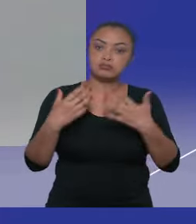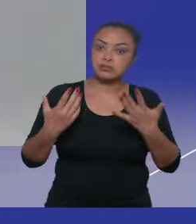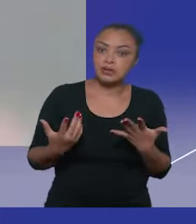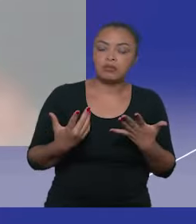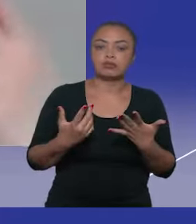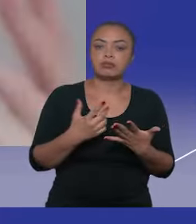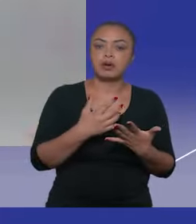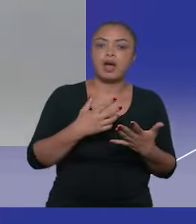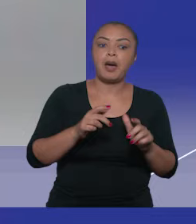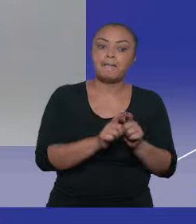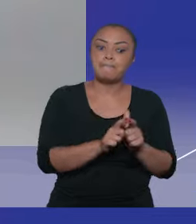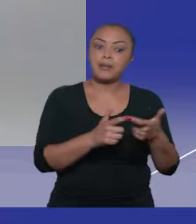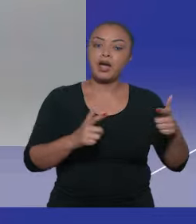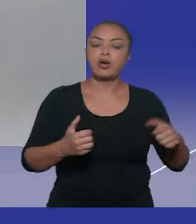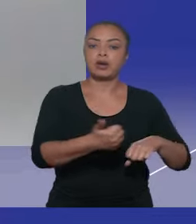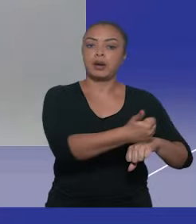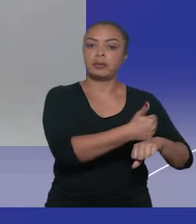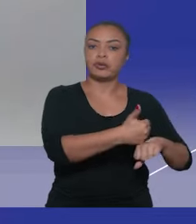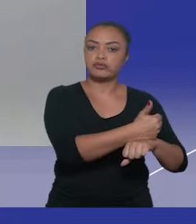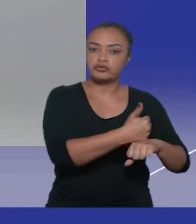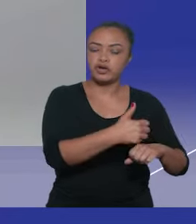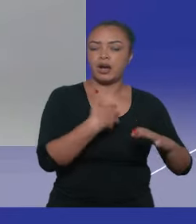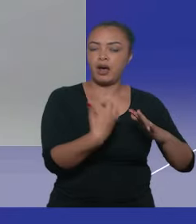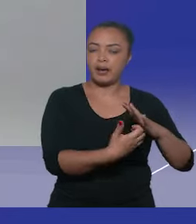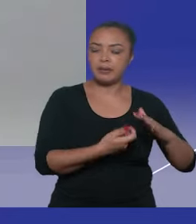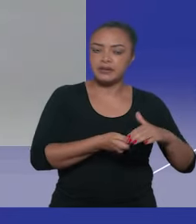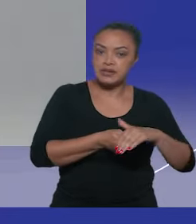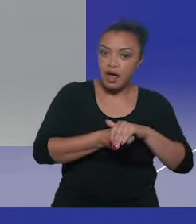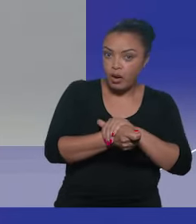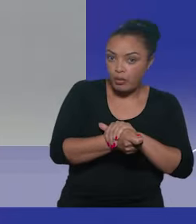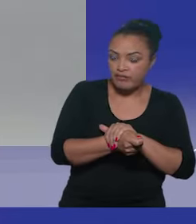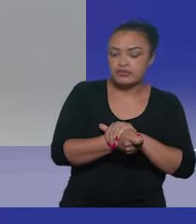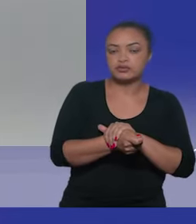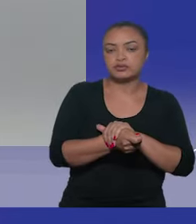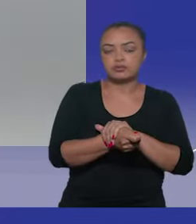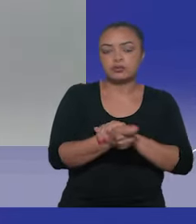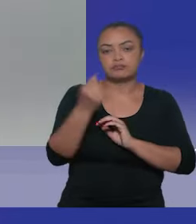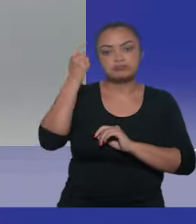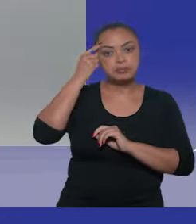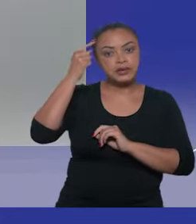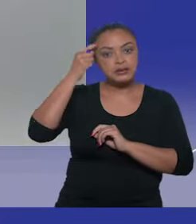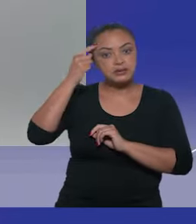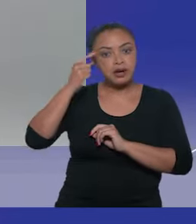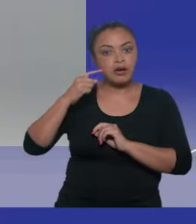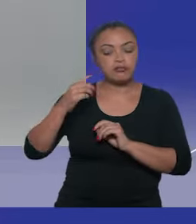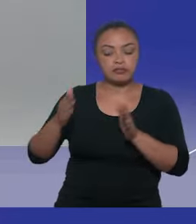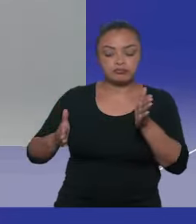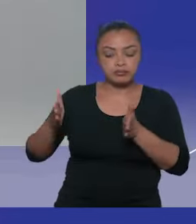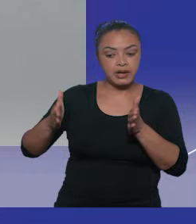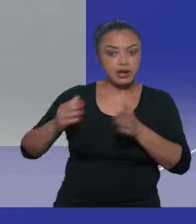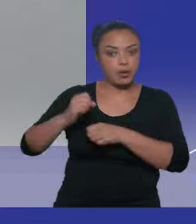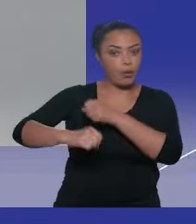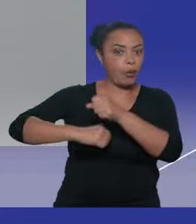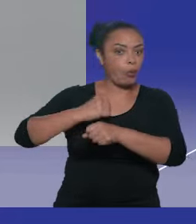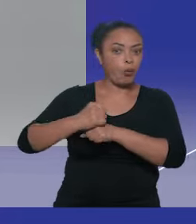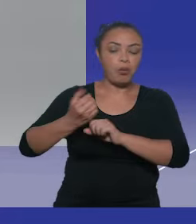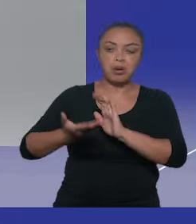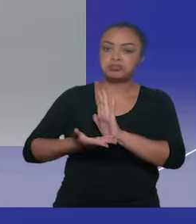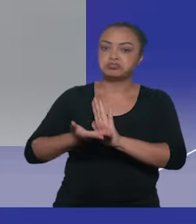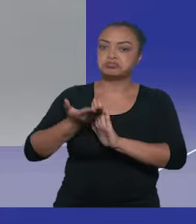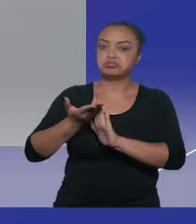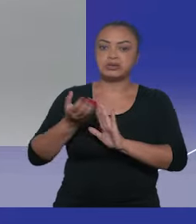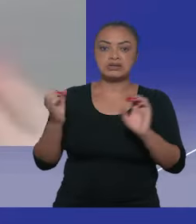a expectativa de boa parte dos economistas, de empresários, de investidores, era que a gente ia ter um ano com